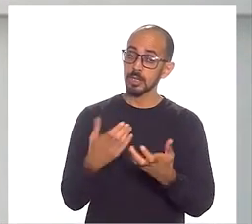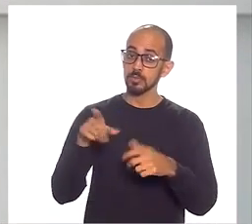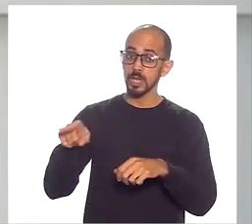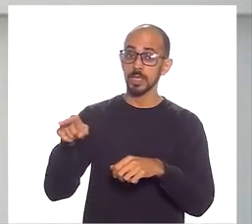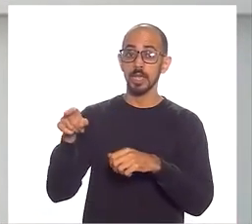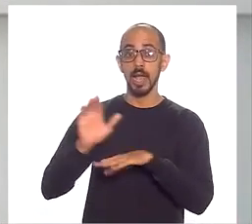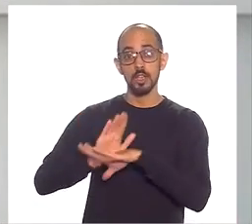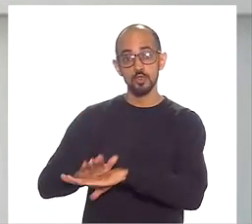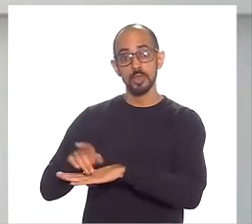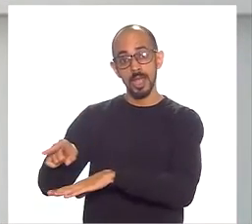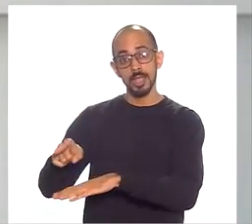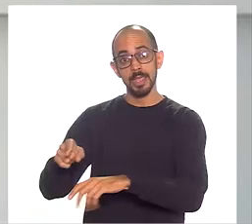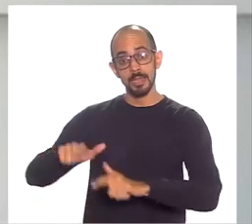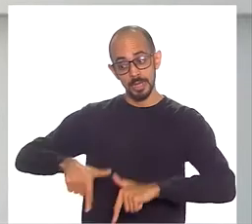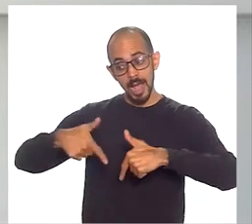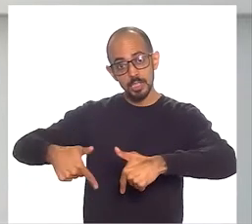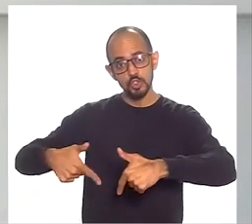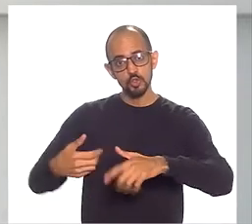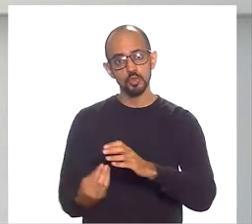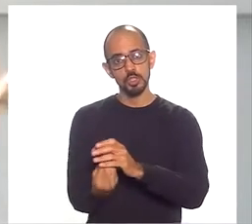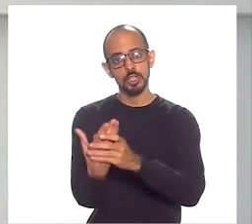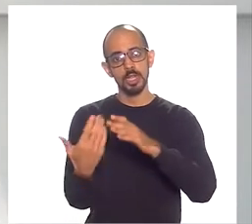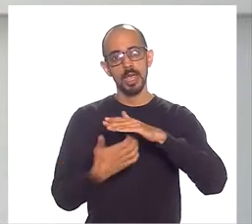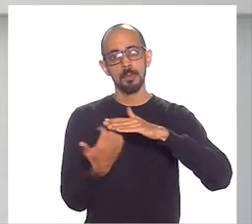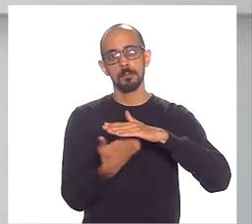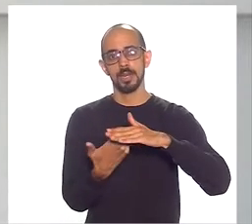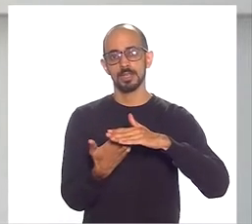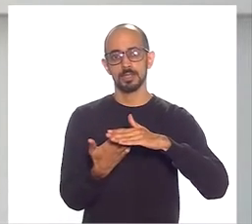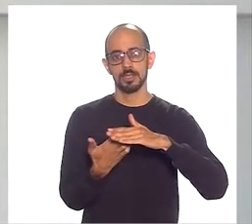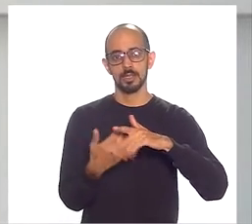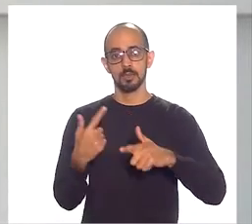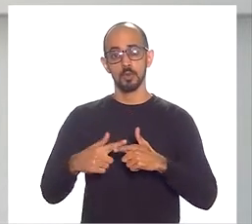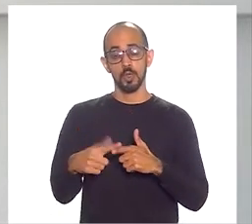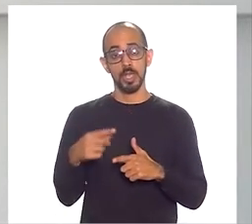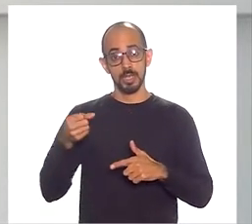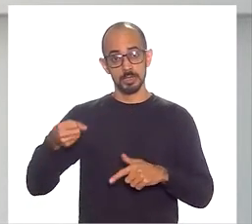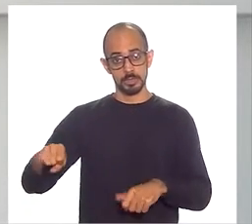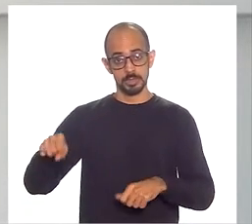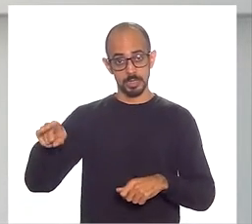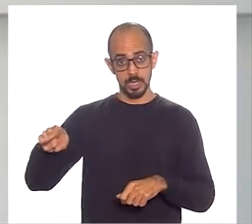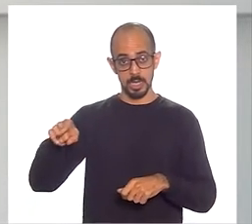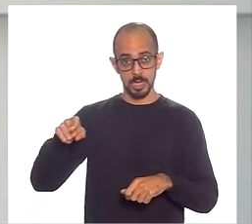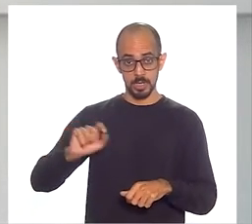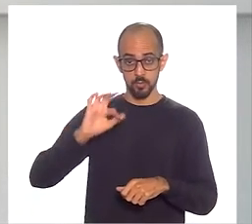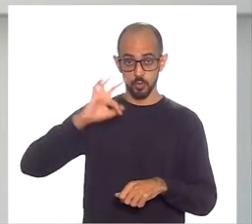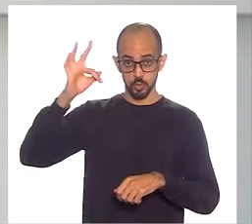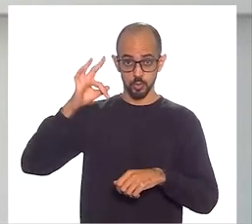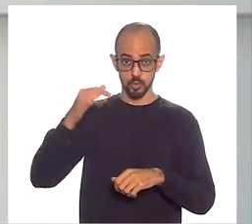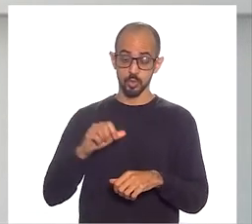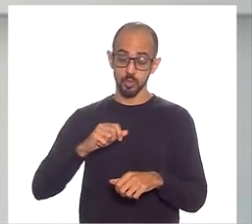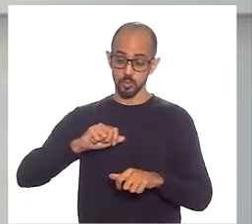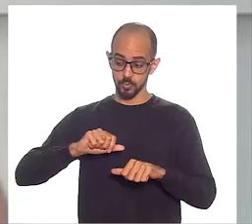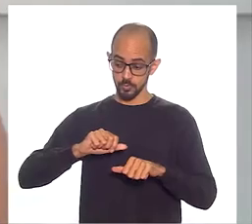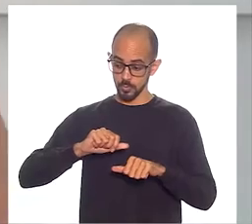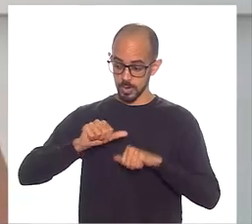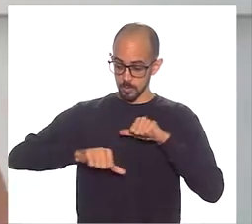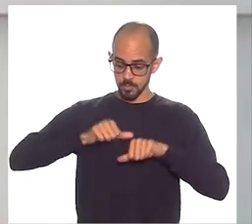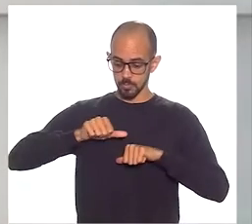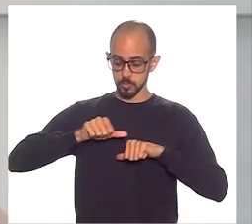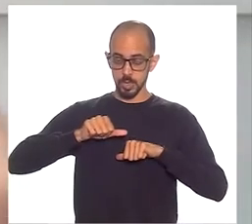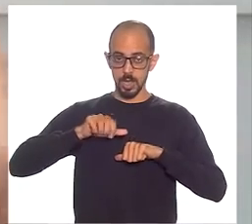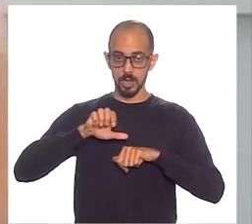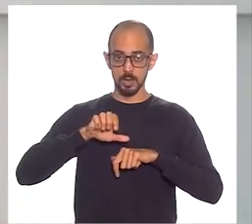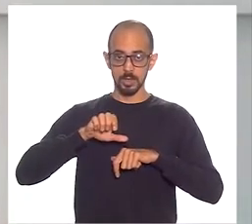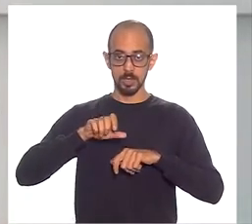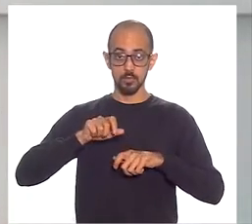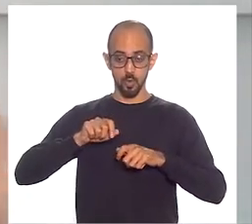esse jovem a ter atitude empreendedora. E é exatamente isso. Se ele for um intraempreendedor, se ele virar um executivo,